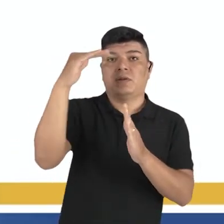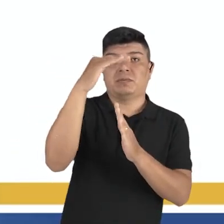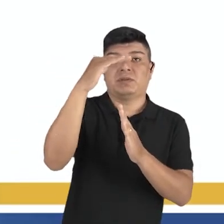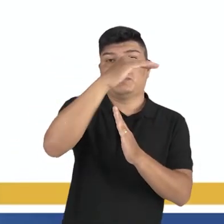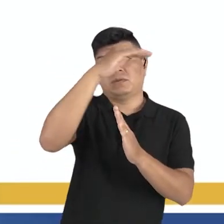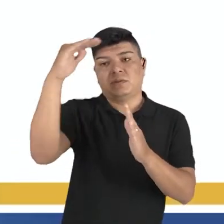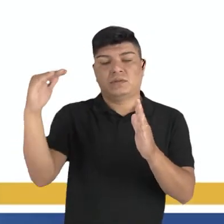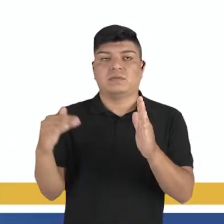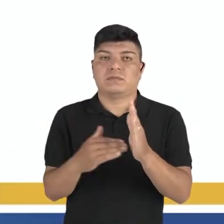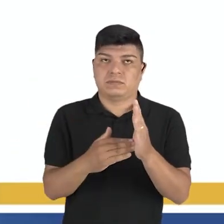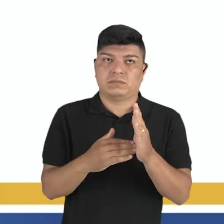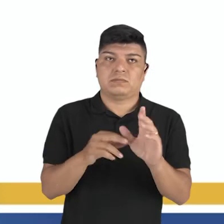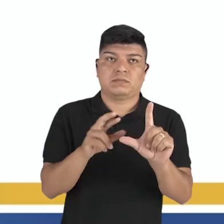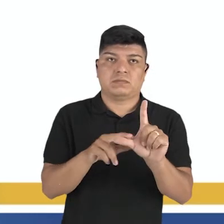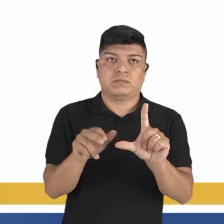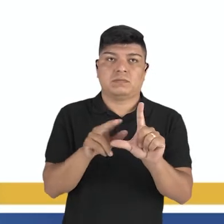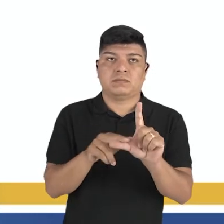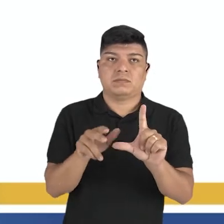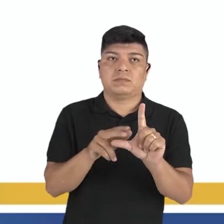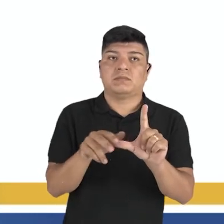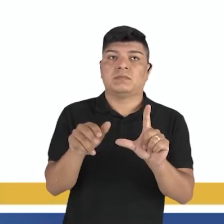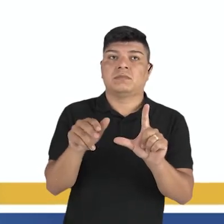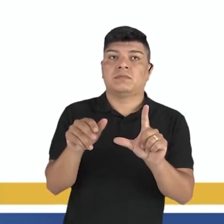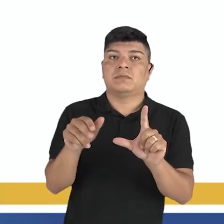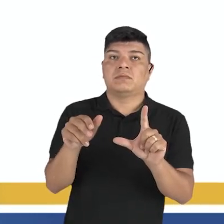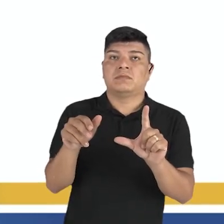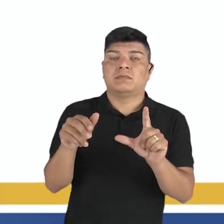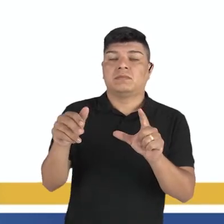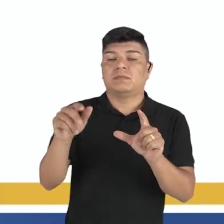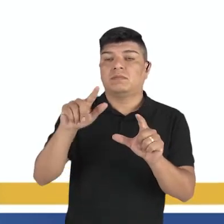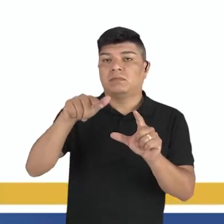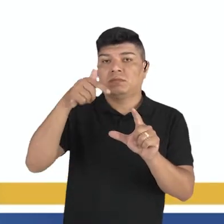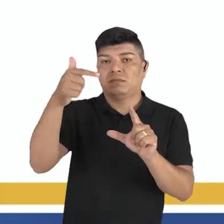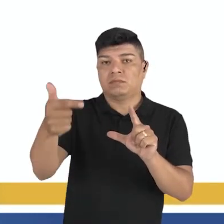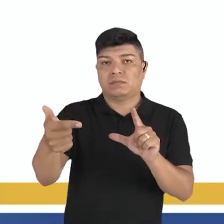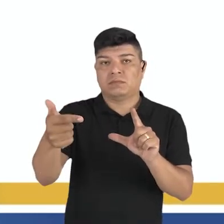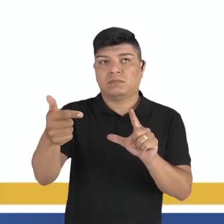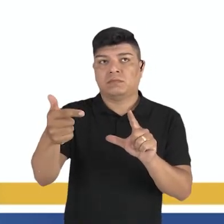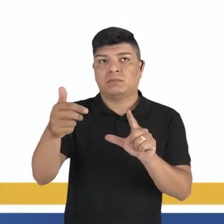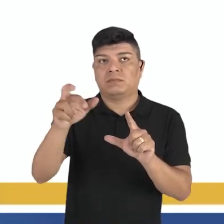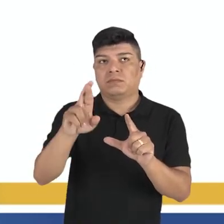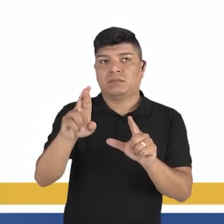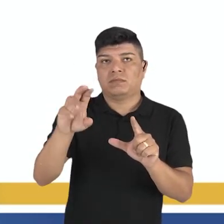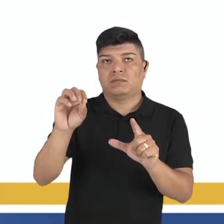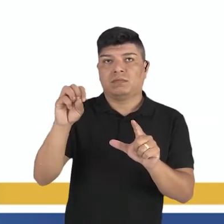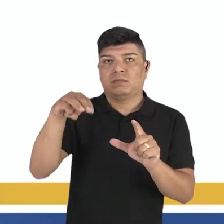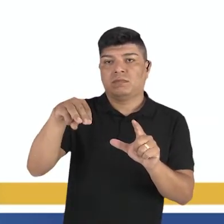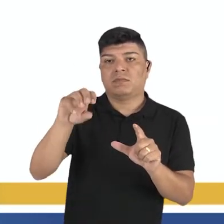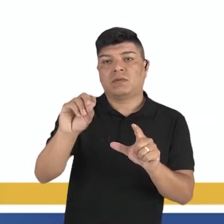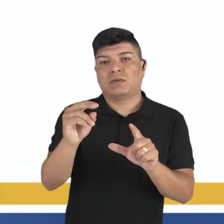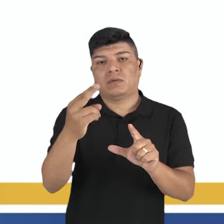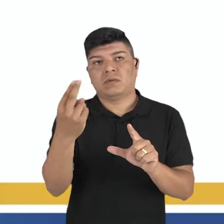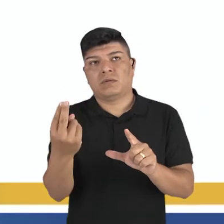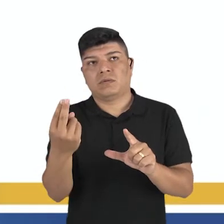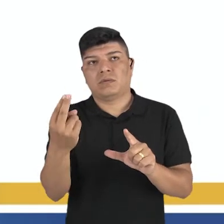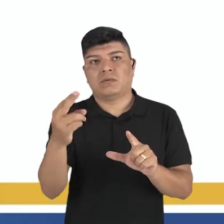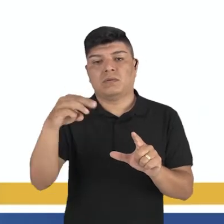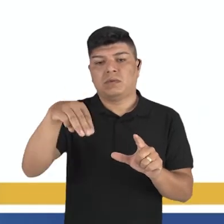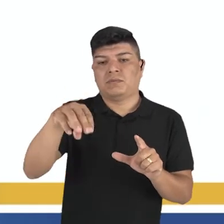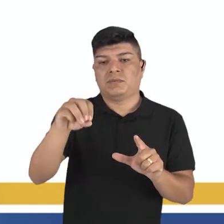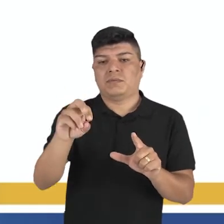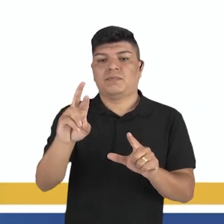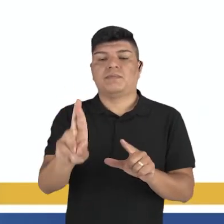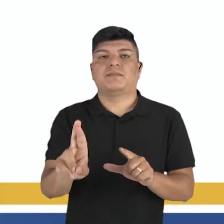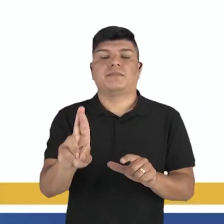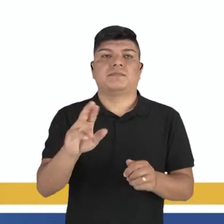A letra que representa o vértice, ela é colocada entre as outras, indicada por ROM ou MOR. Então, vamos ao